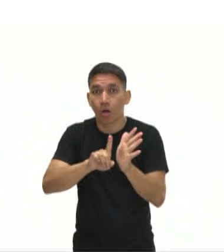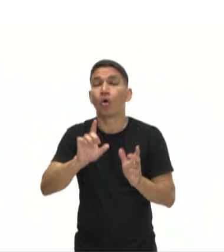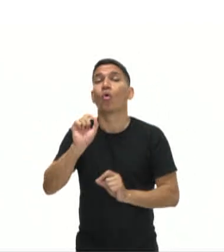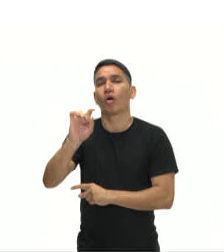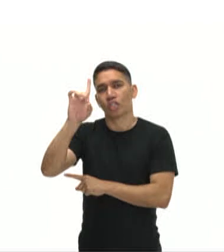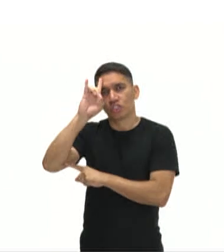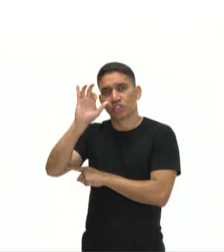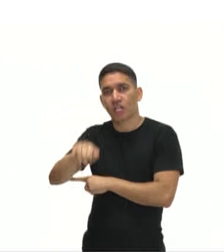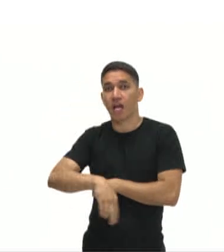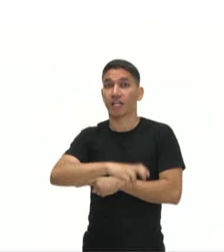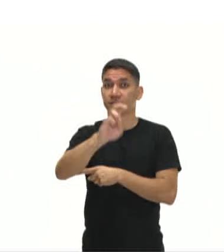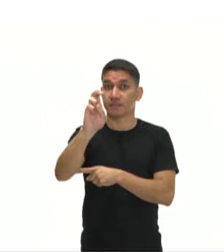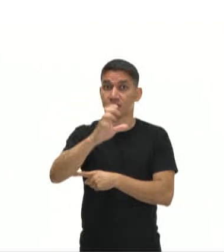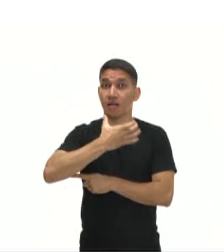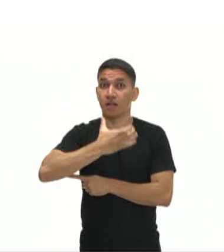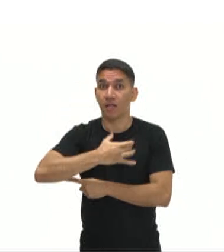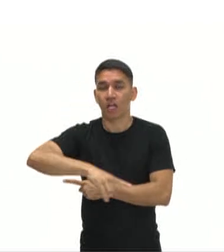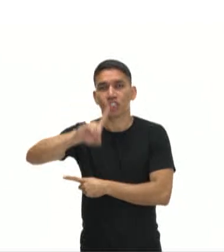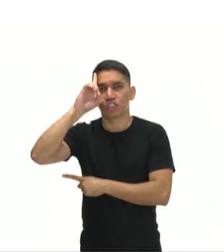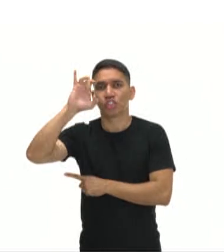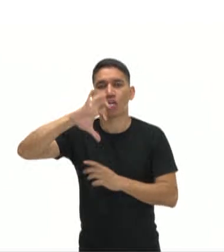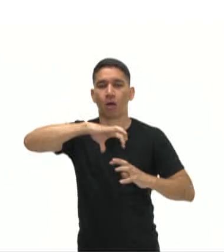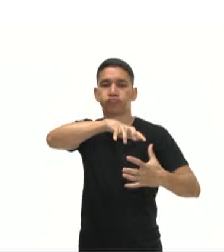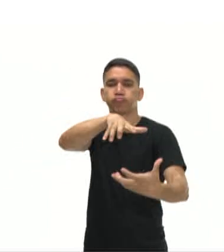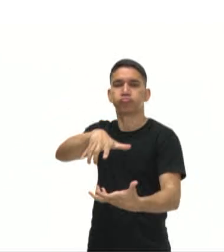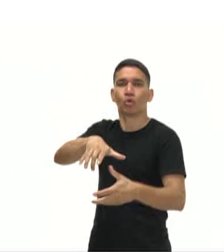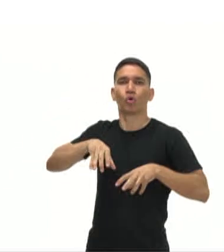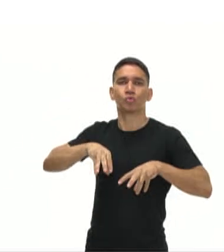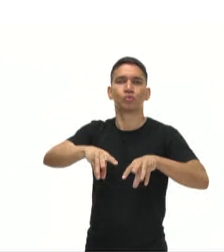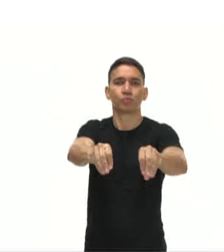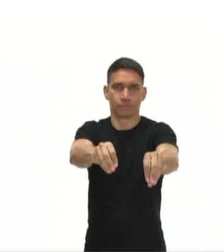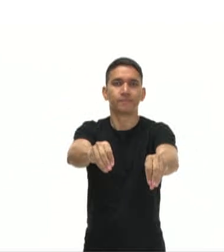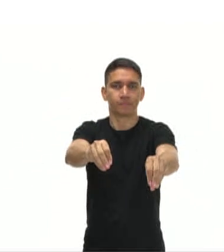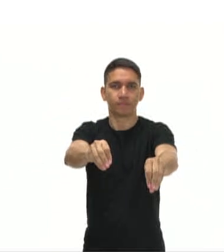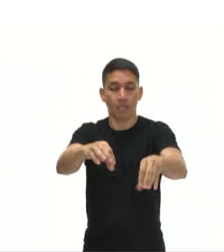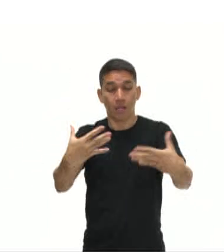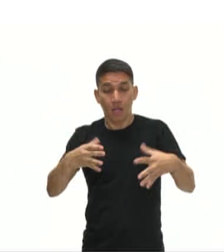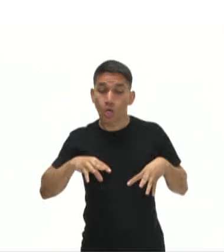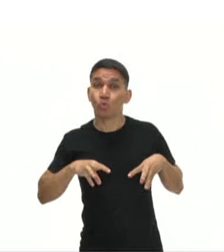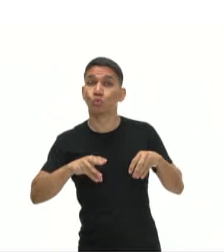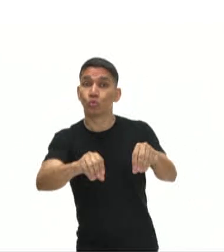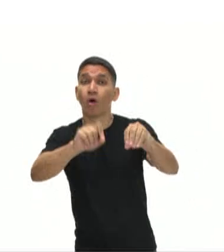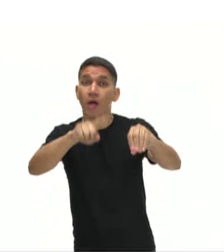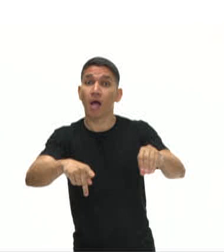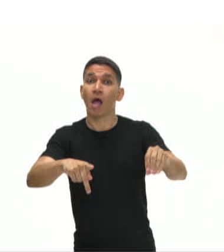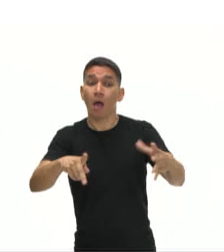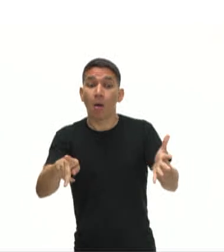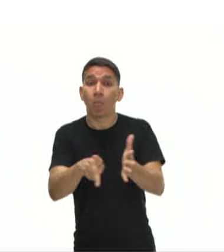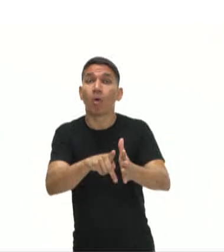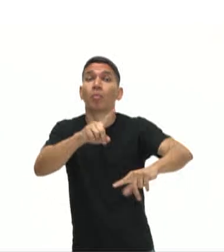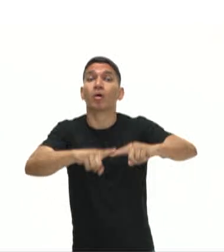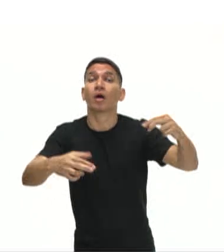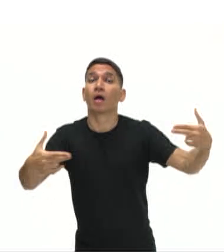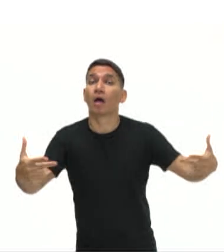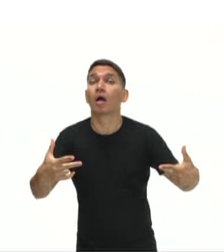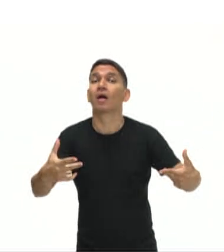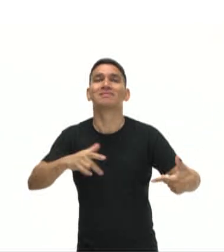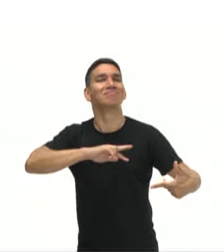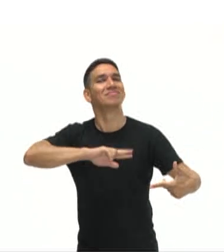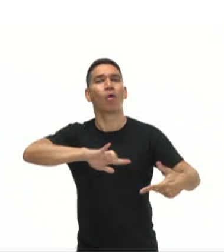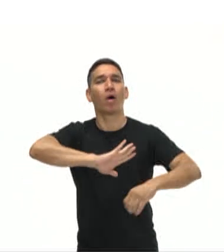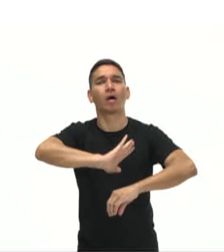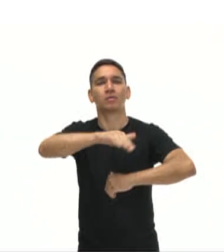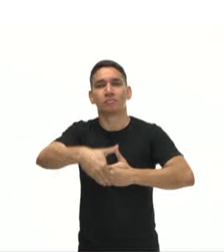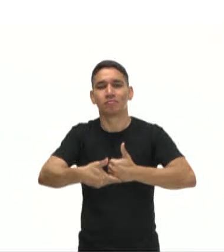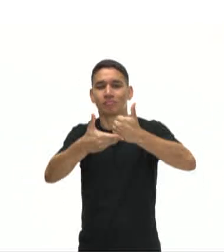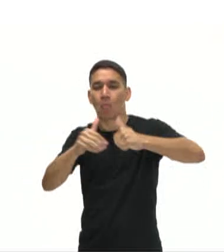5 de dezembro como o Dia Mundial do Solo. O solo é um recurso natural não renovável,